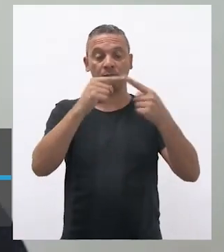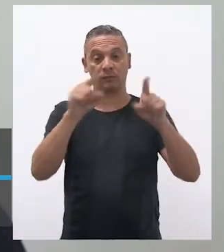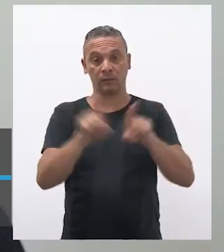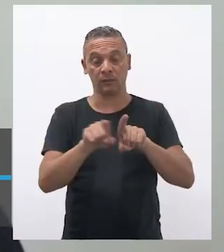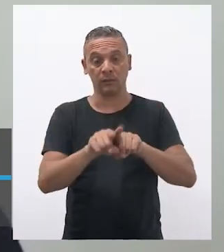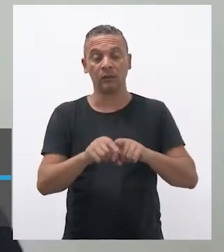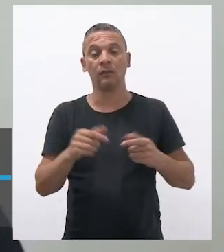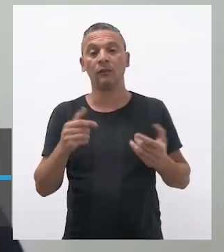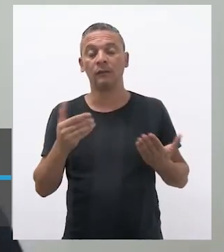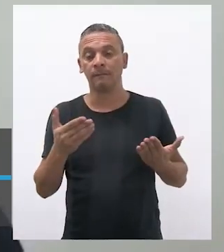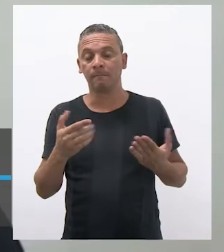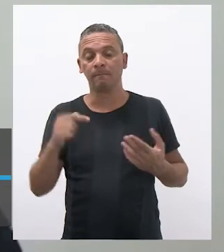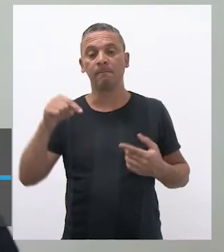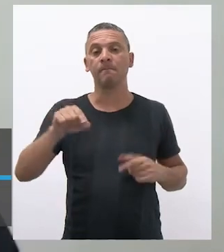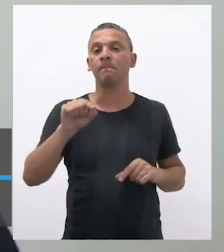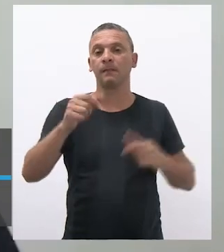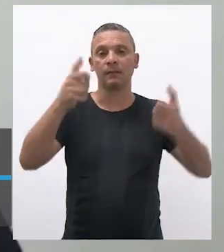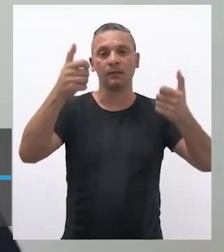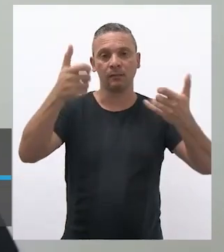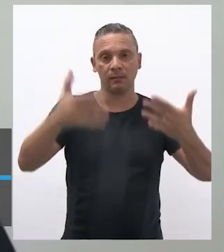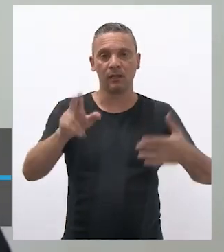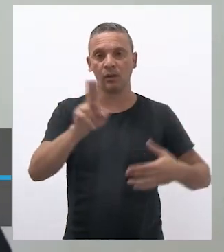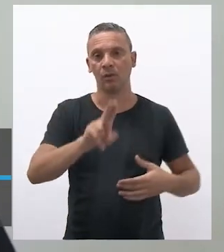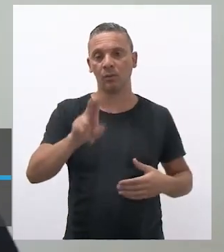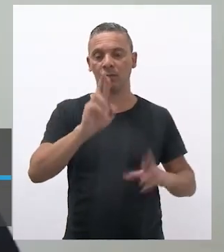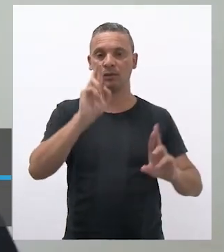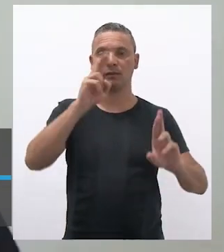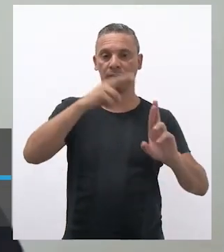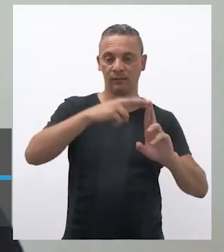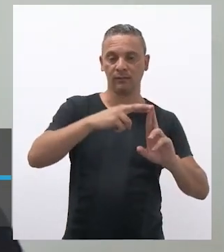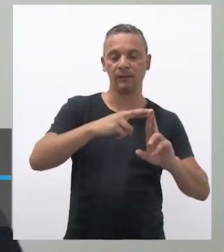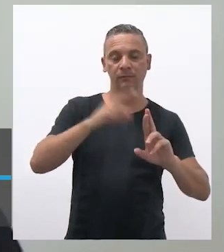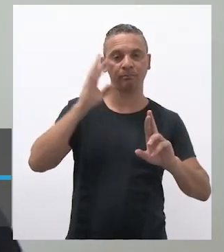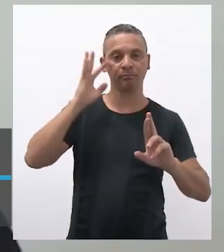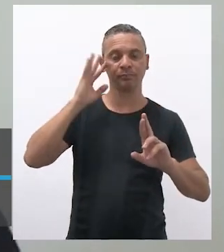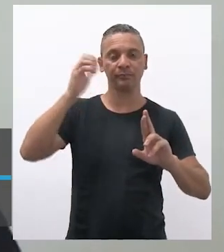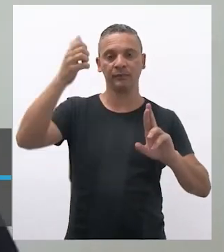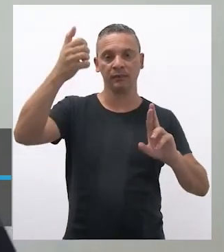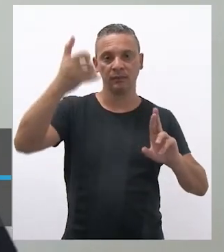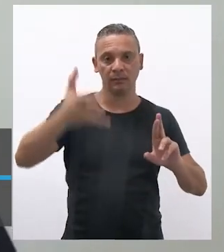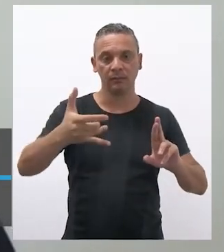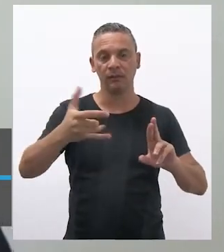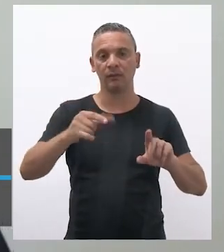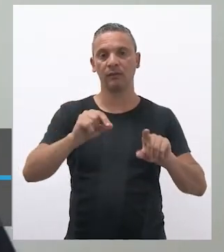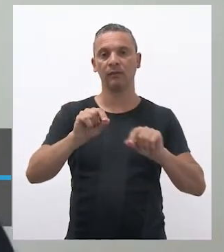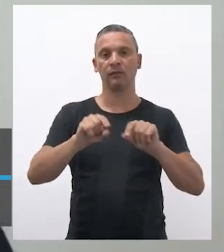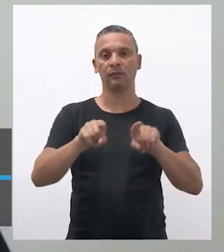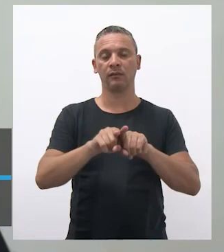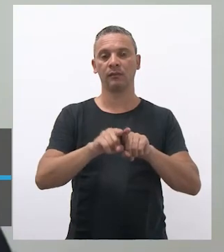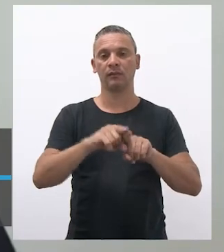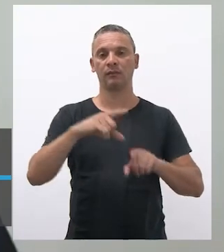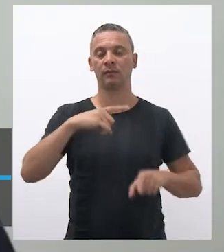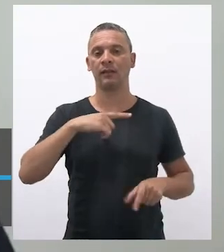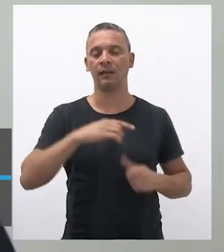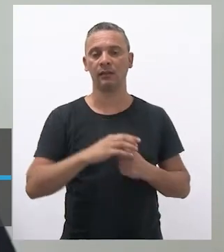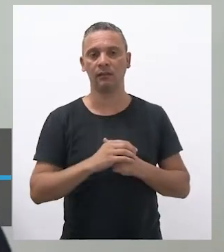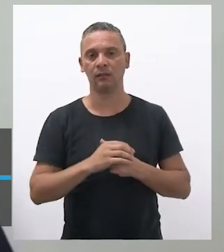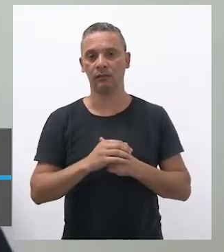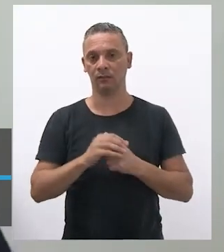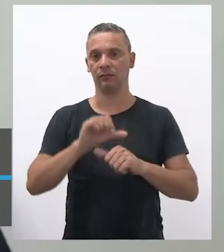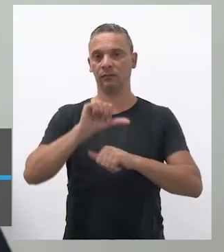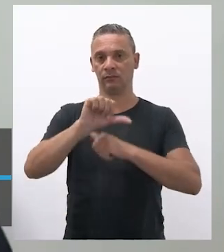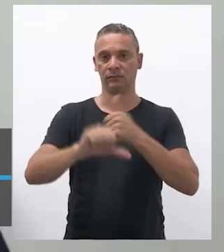garanta também a igualdade material. Aqui, pelo menos, quando eu falo em igualdade material, destacaria pelo